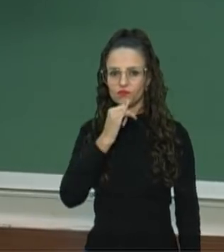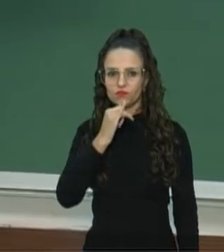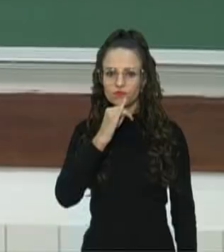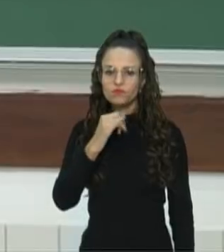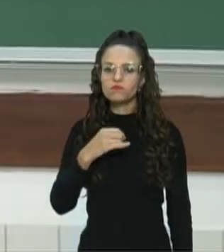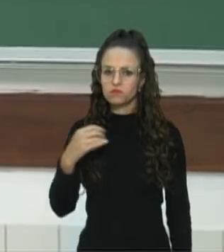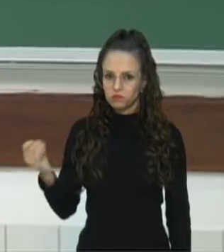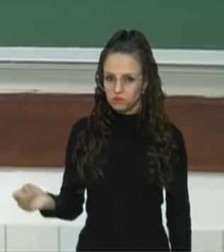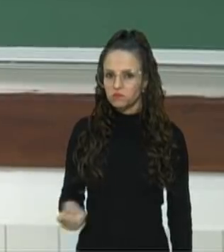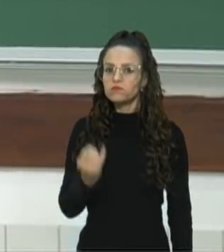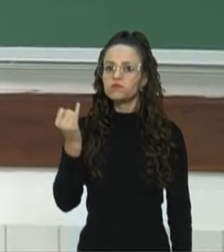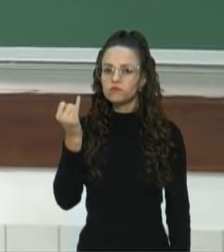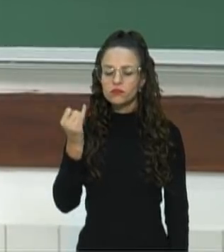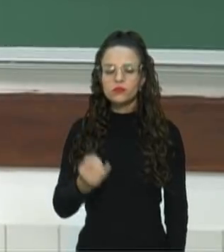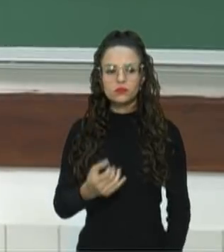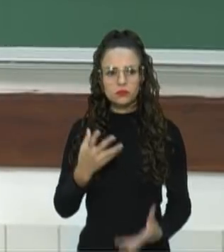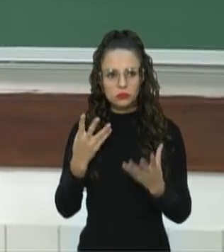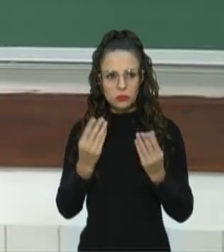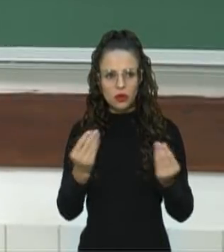ser